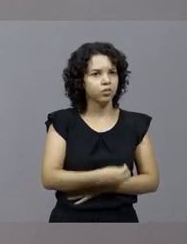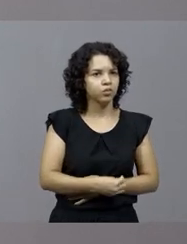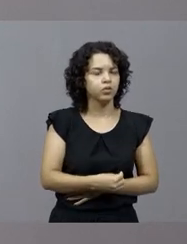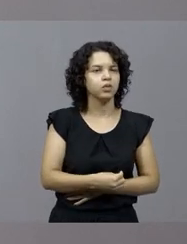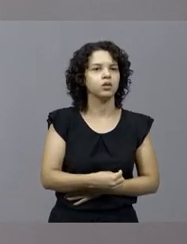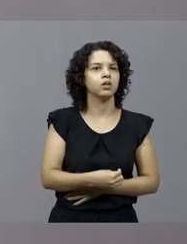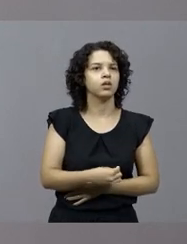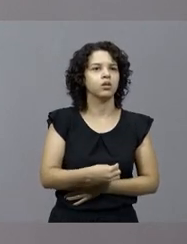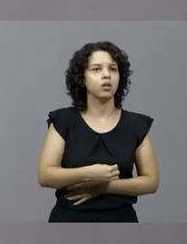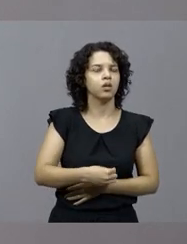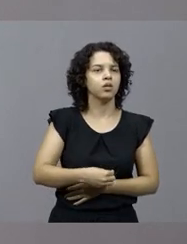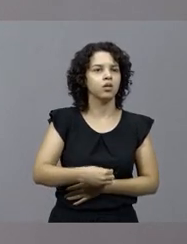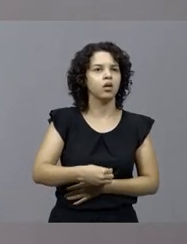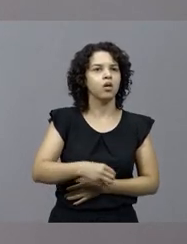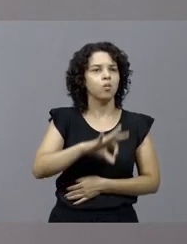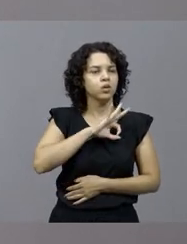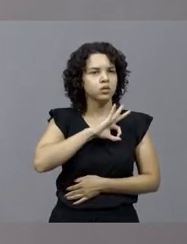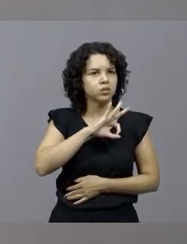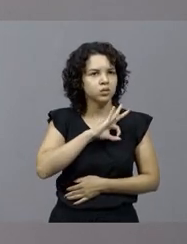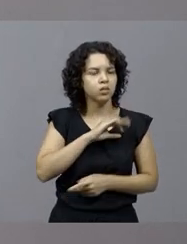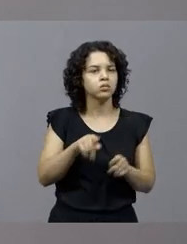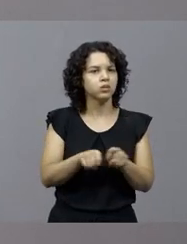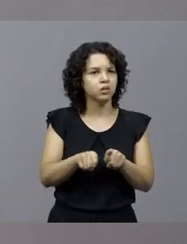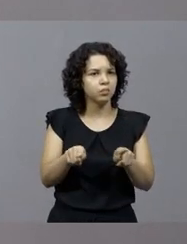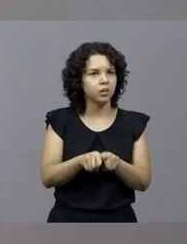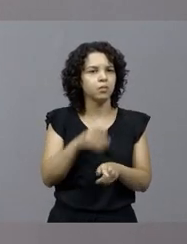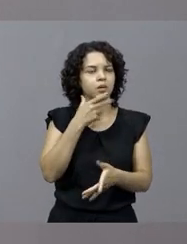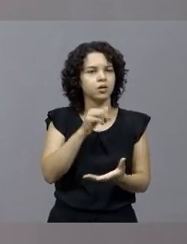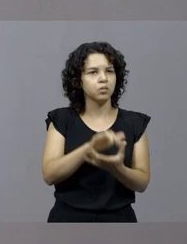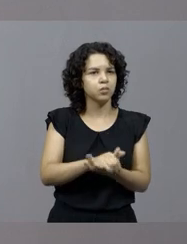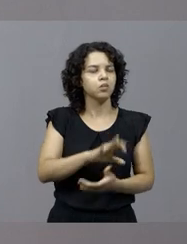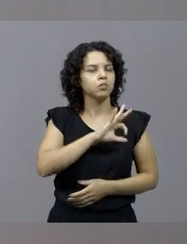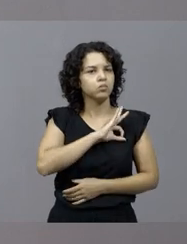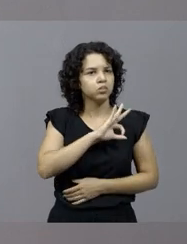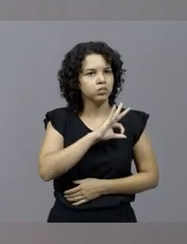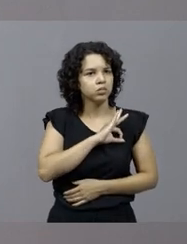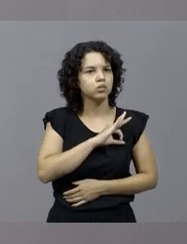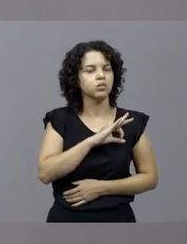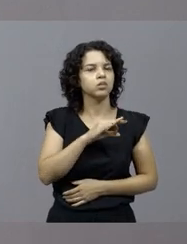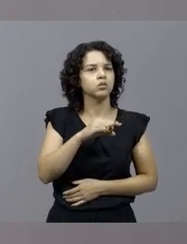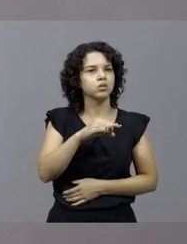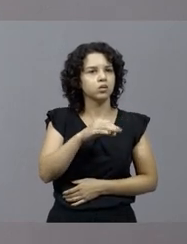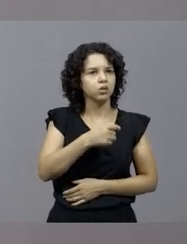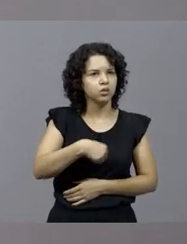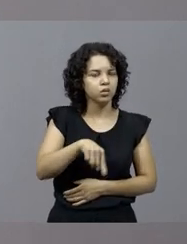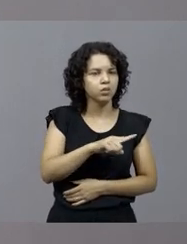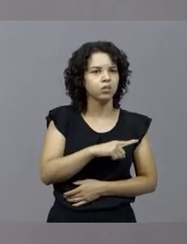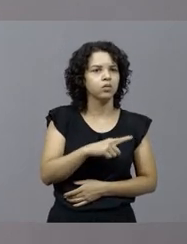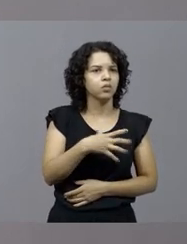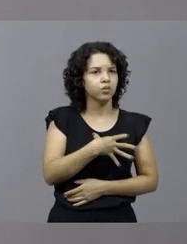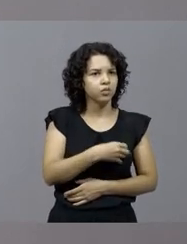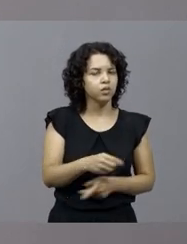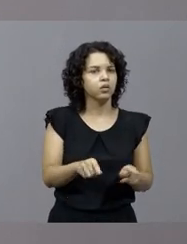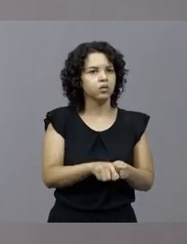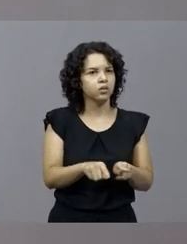de um policial militar, que tem a mesma idade do Luiz Fernando. Nós também temos uma filha. Então, quando soubemos da